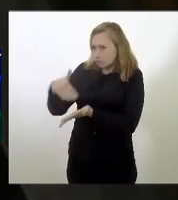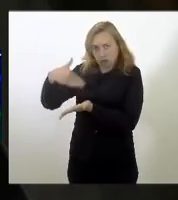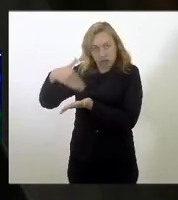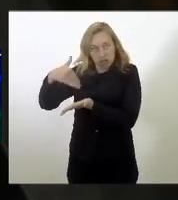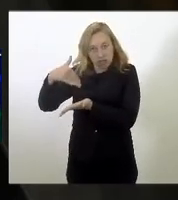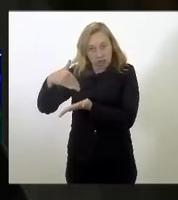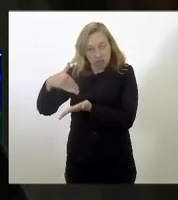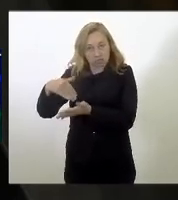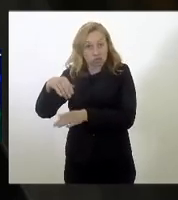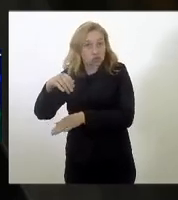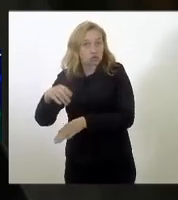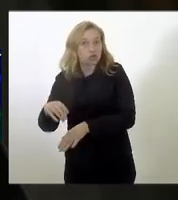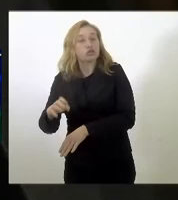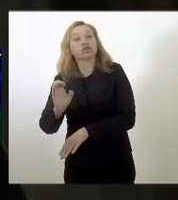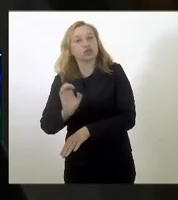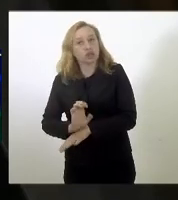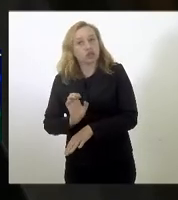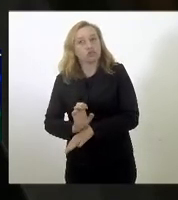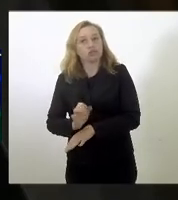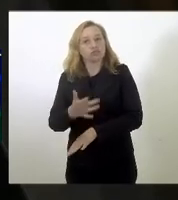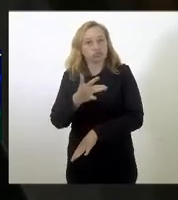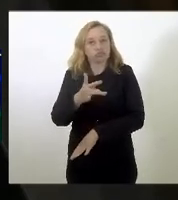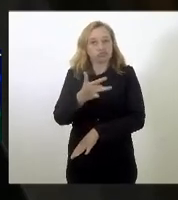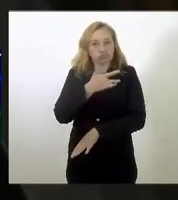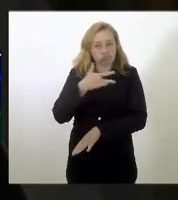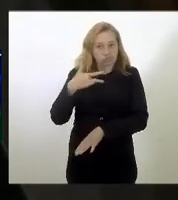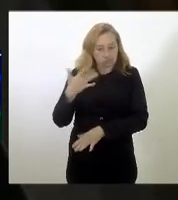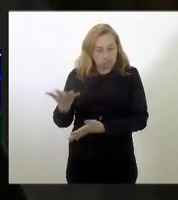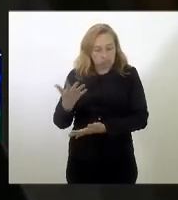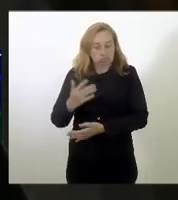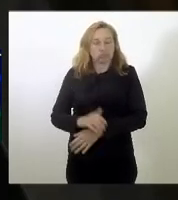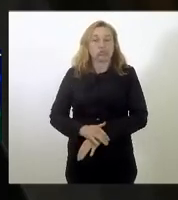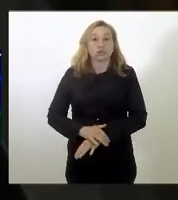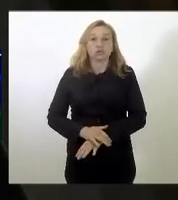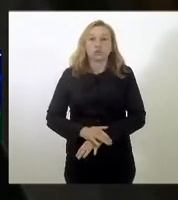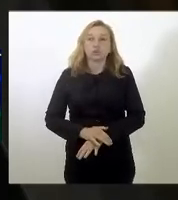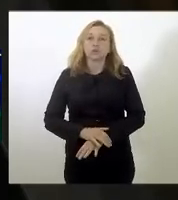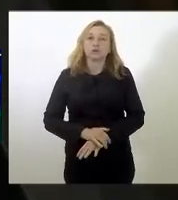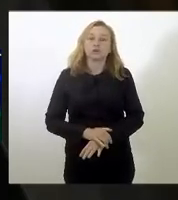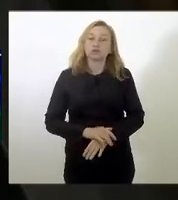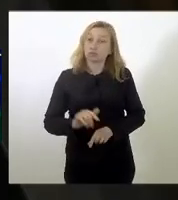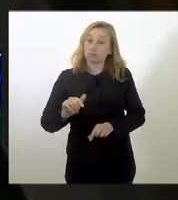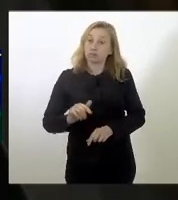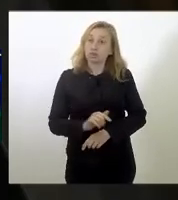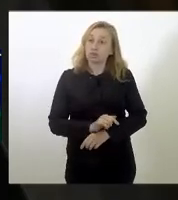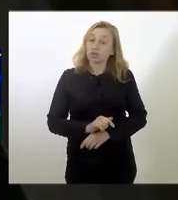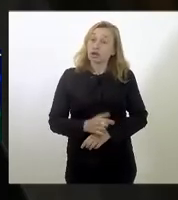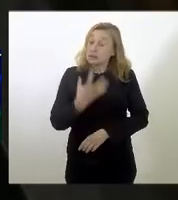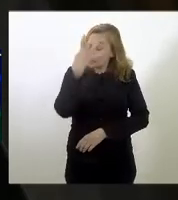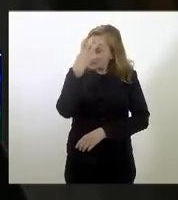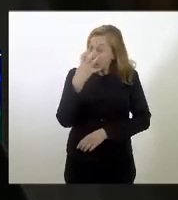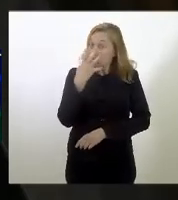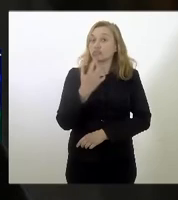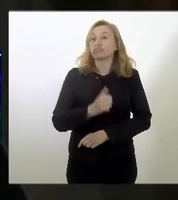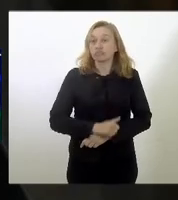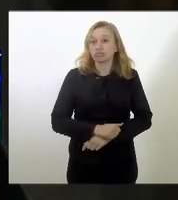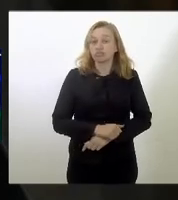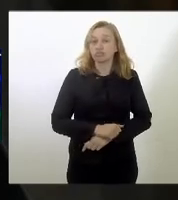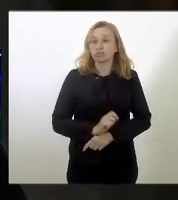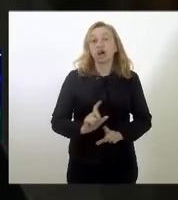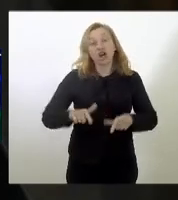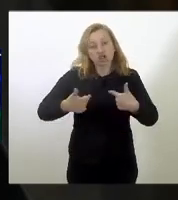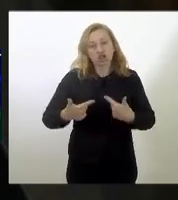estadual de saúde que medidas cabíveis e com celeridade sejam tomadas